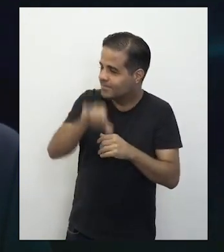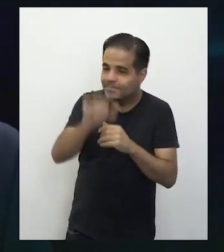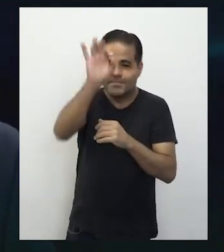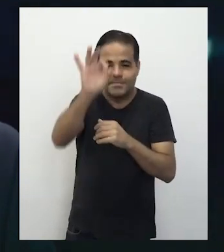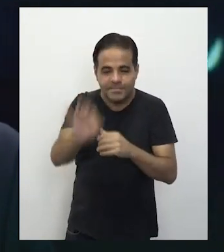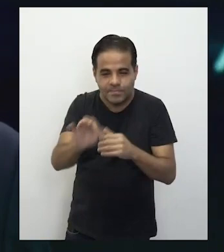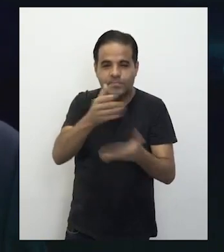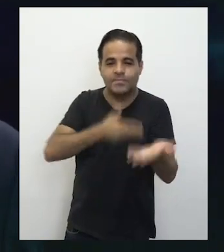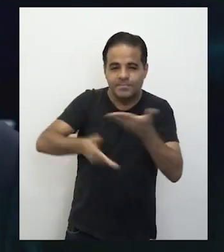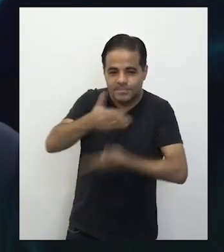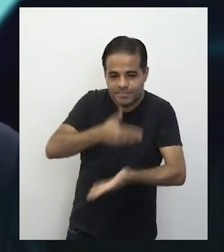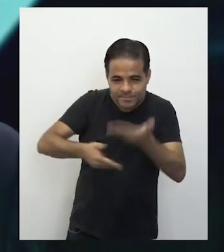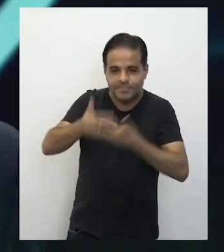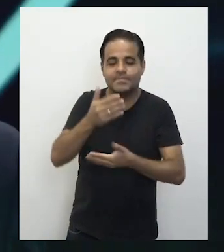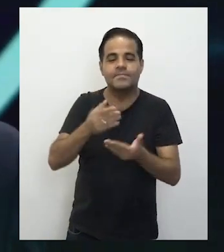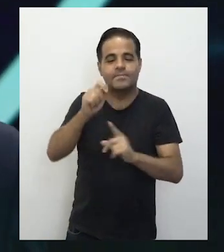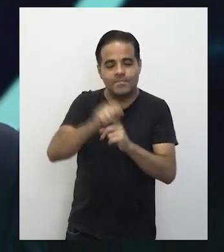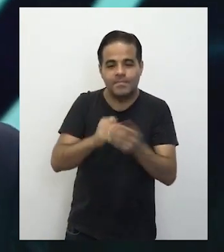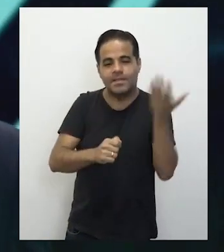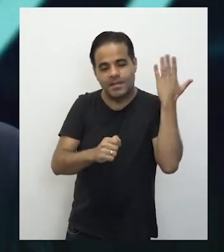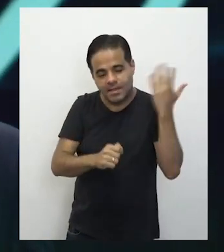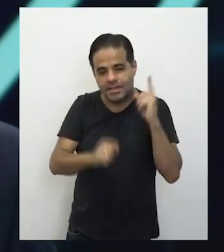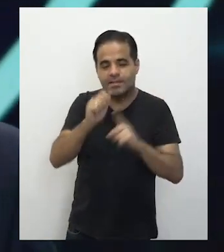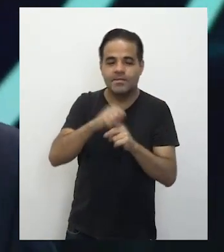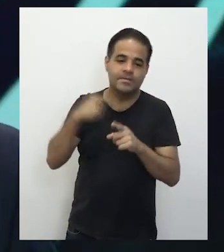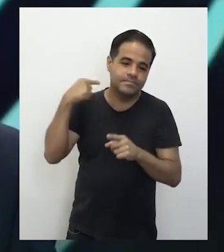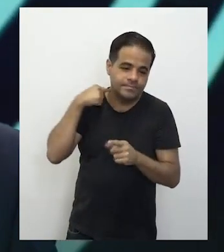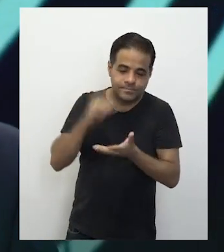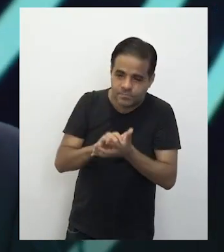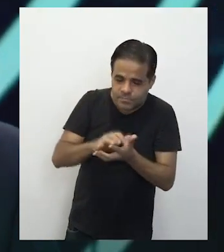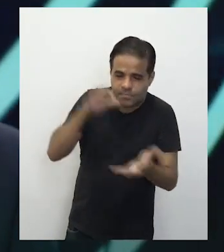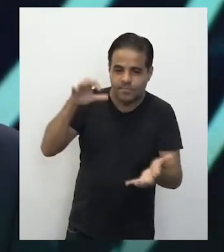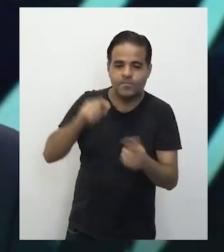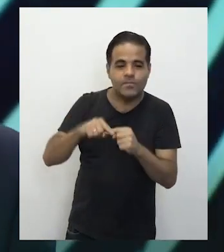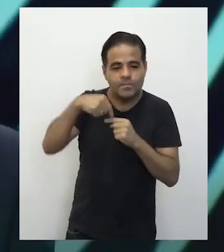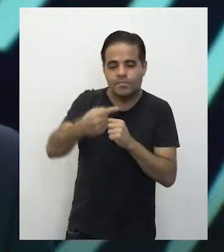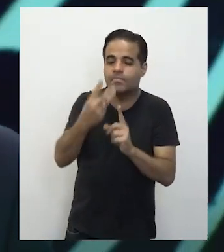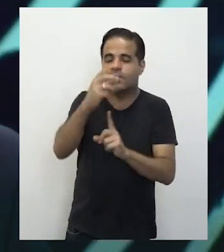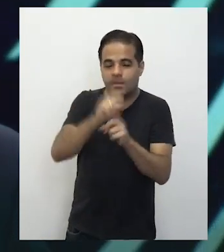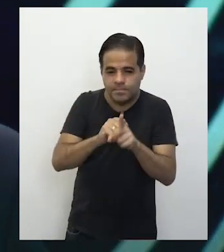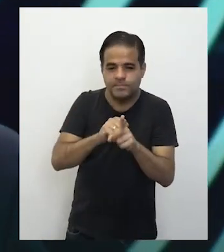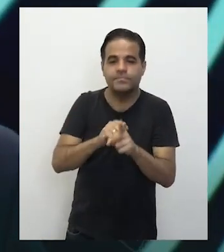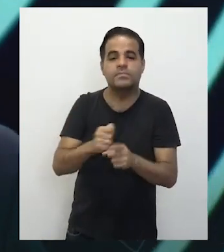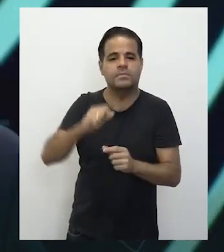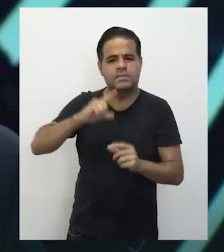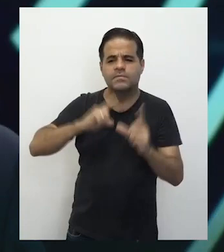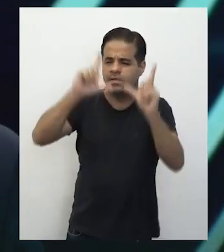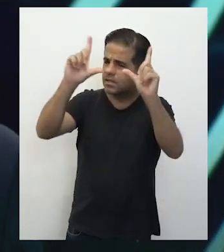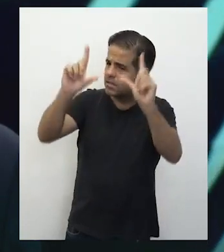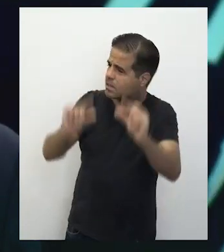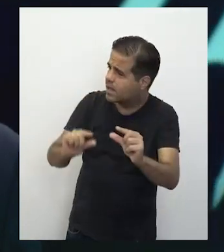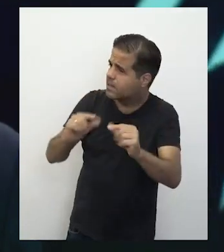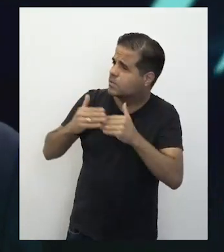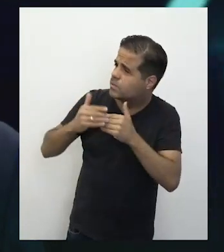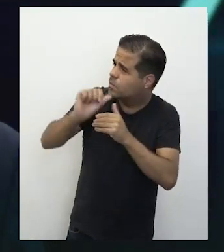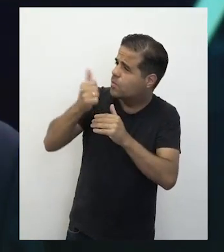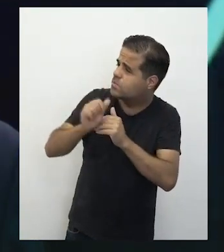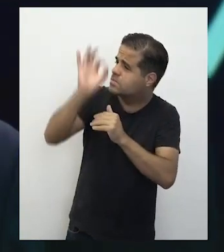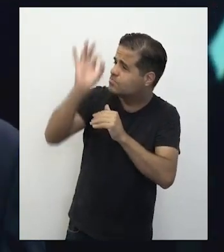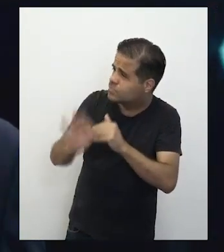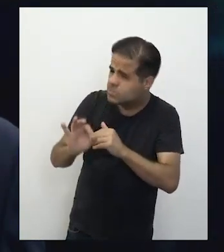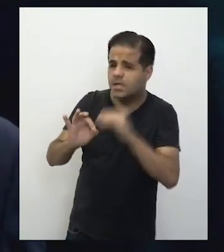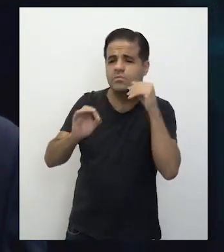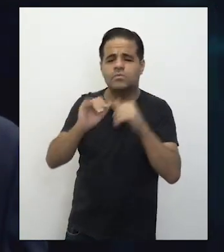4,89% em relação ao mês anterior, maio. Já no acumulado do segundo trimestre, houve queda de quase 11%. O